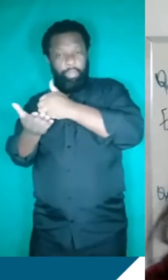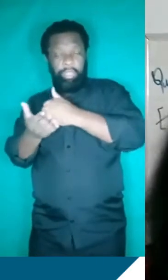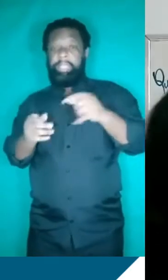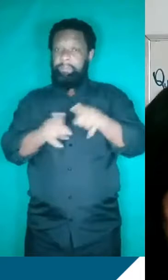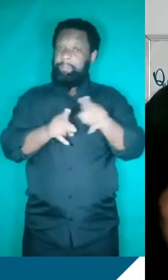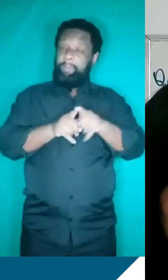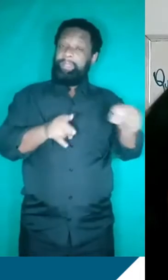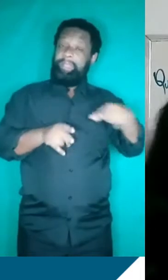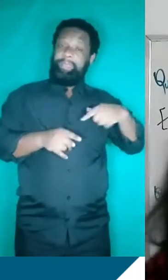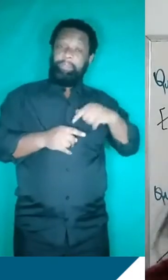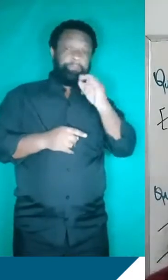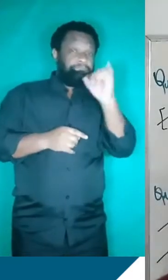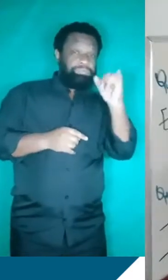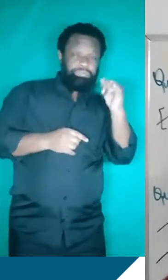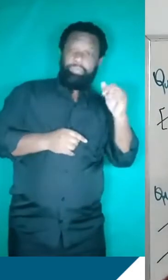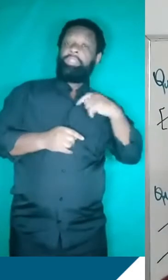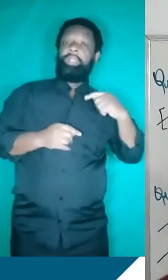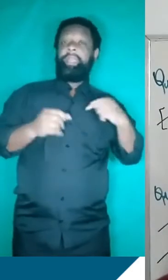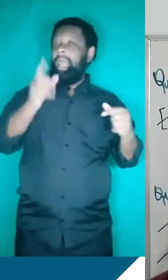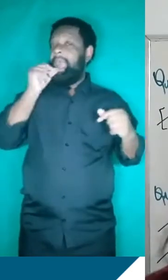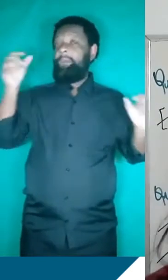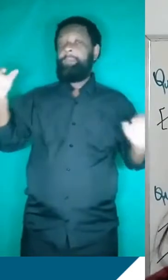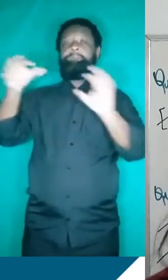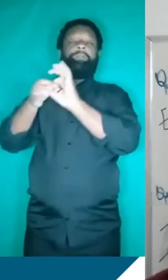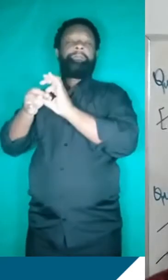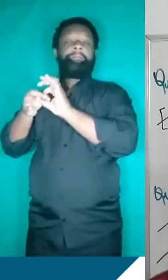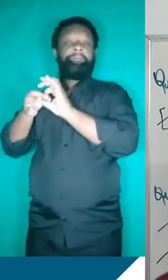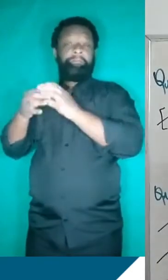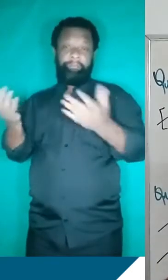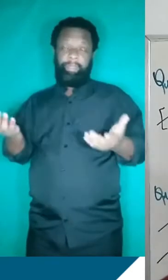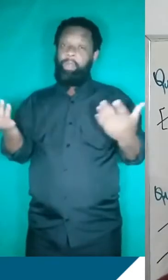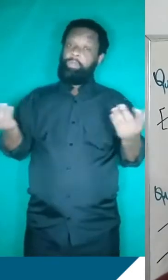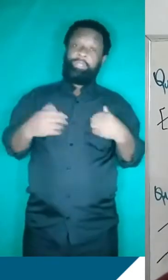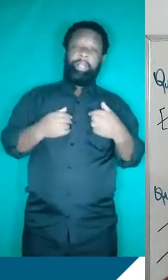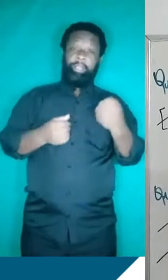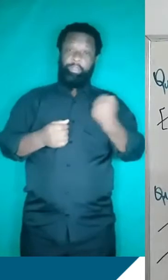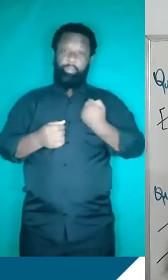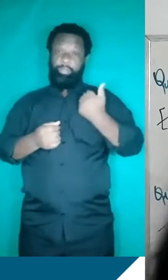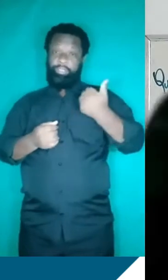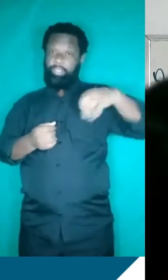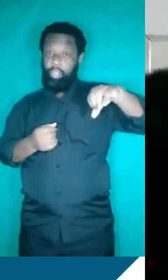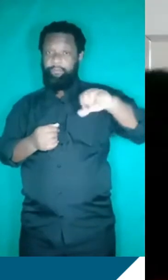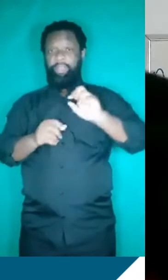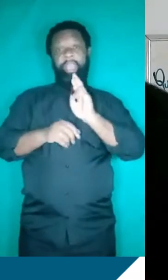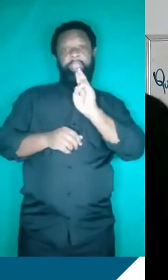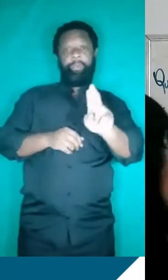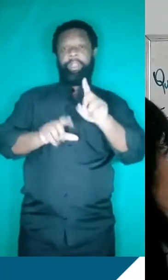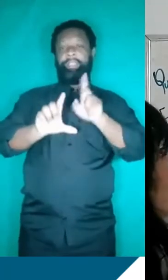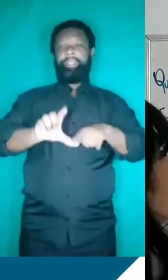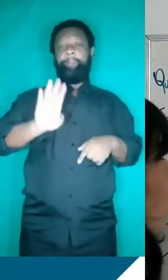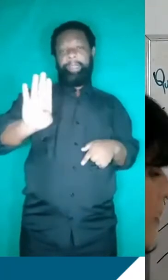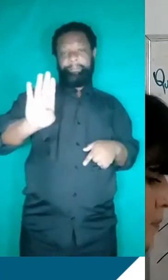uma parte com carga, ou seja, uma parte polar, que se liga à água, cuja molécula é polar. Então, a 19 seria a